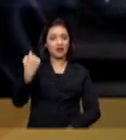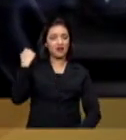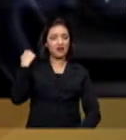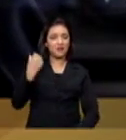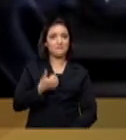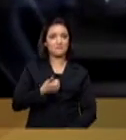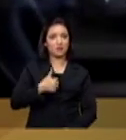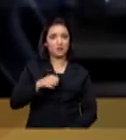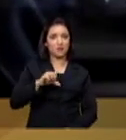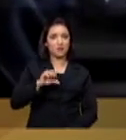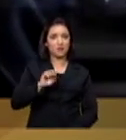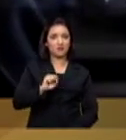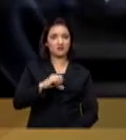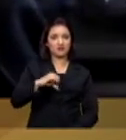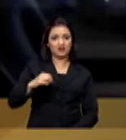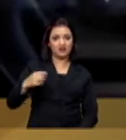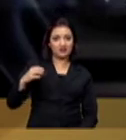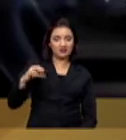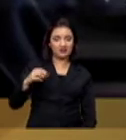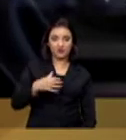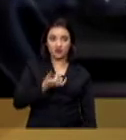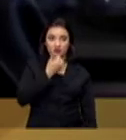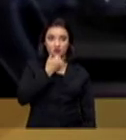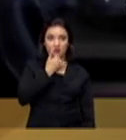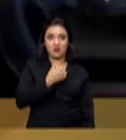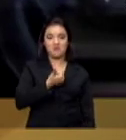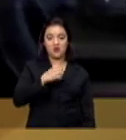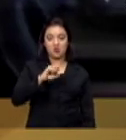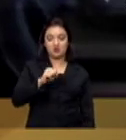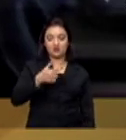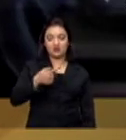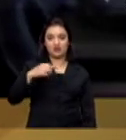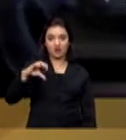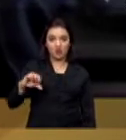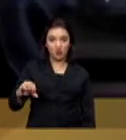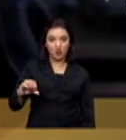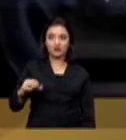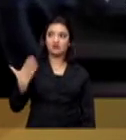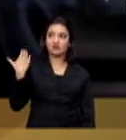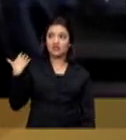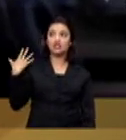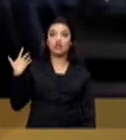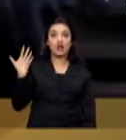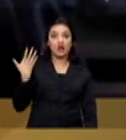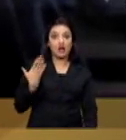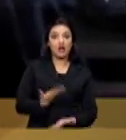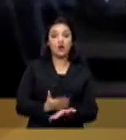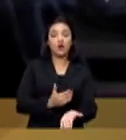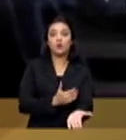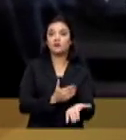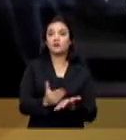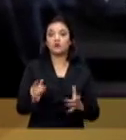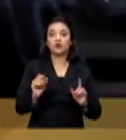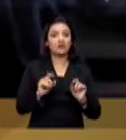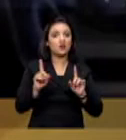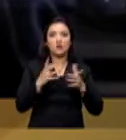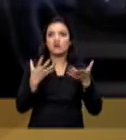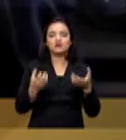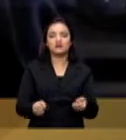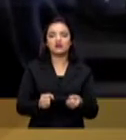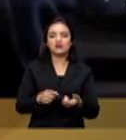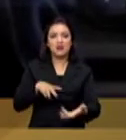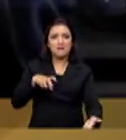Gloriosa, ou assim eles a chamam, já passou a prever a inadmissão das